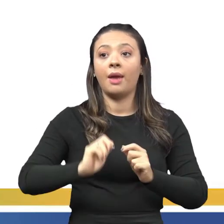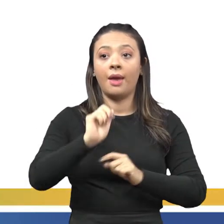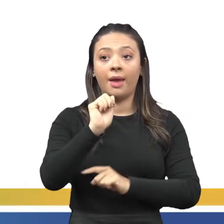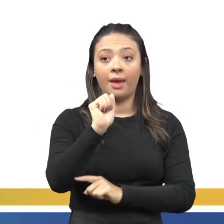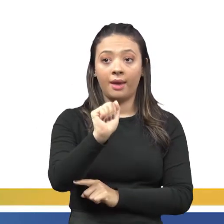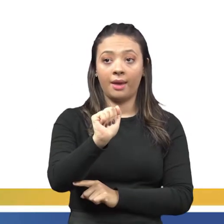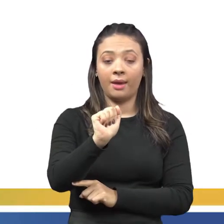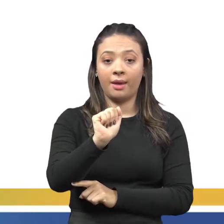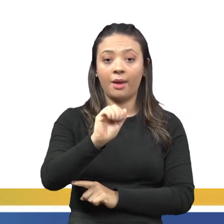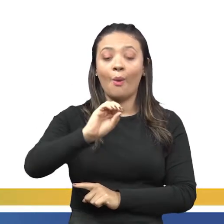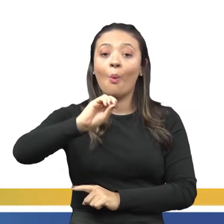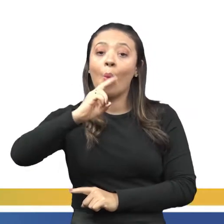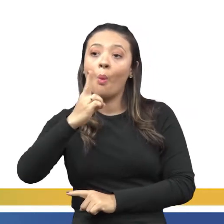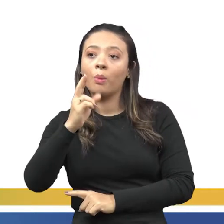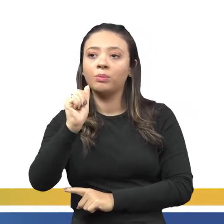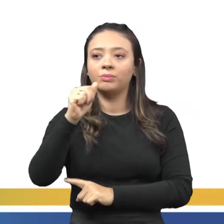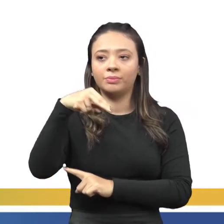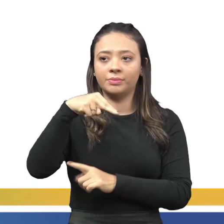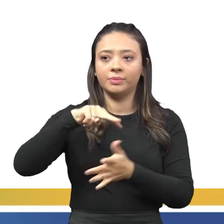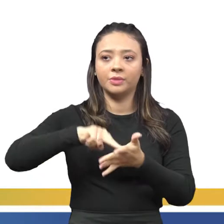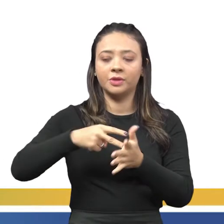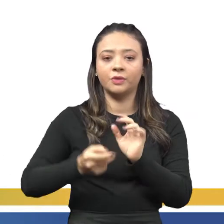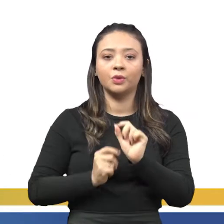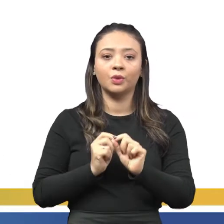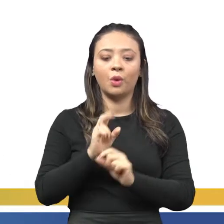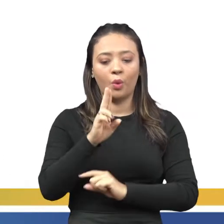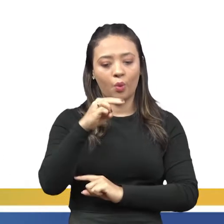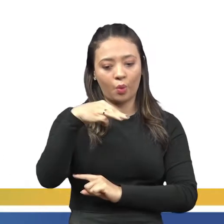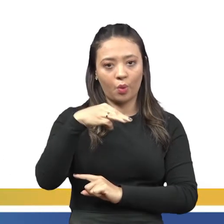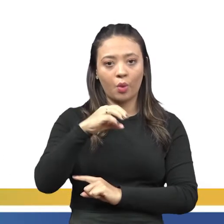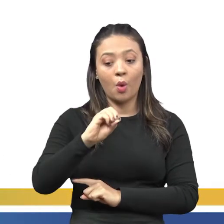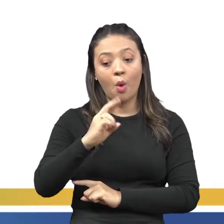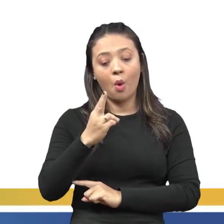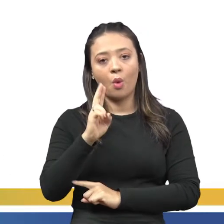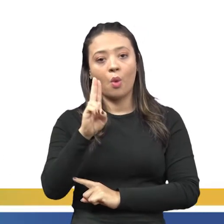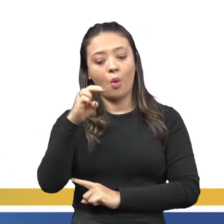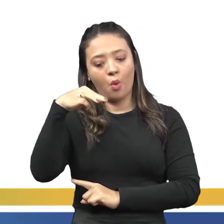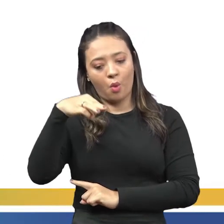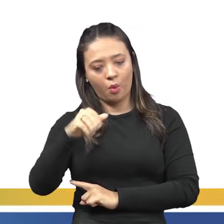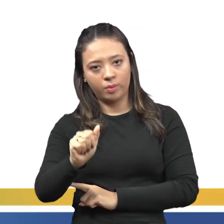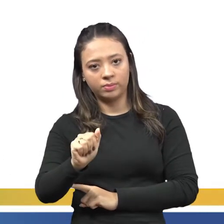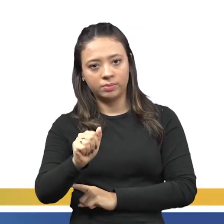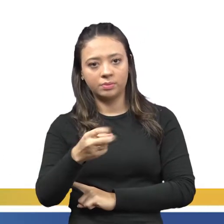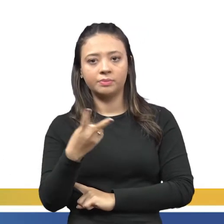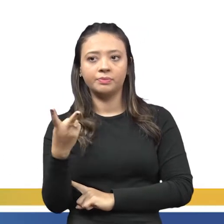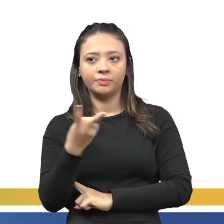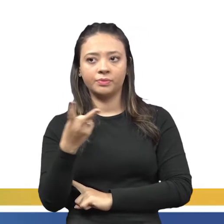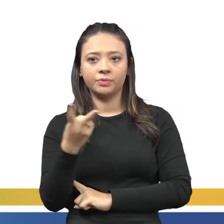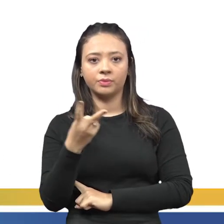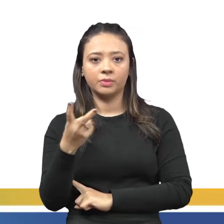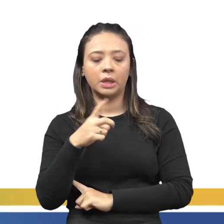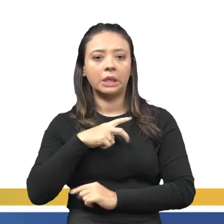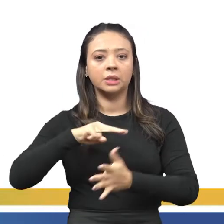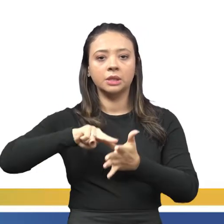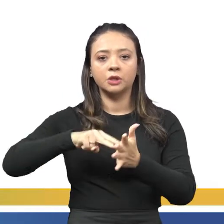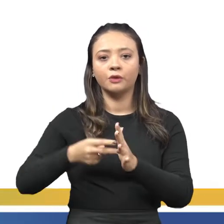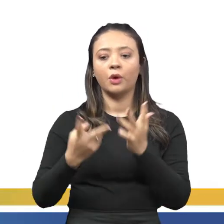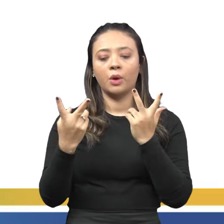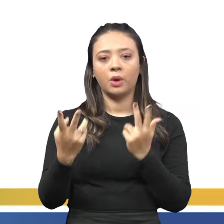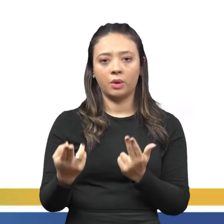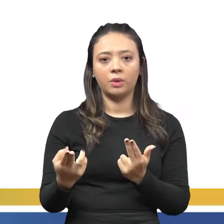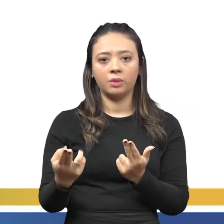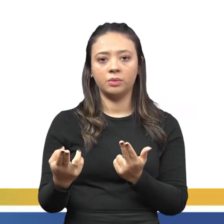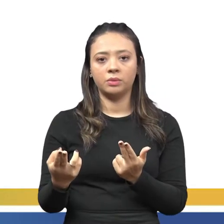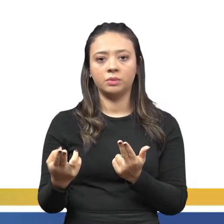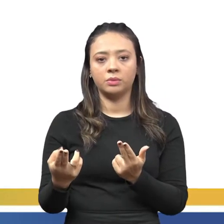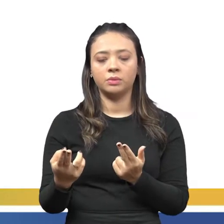an. A ou an significa um ou uma. Tanto a quanto am têm o mesmo significado. A tradução